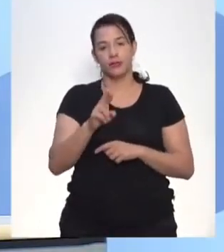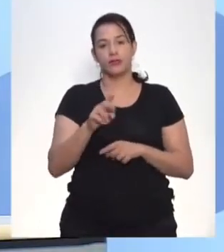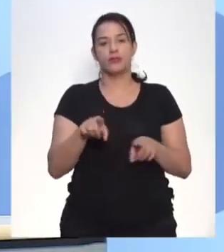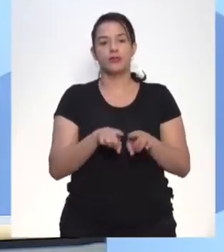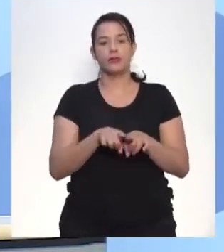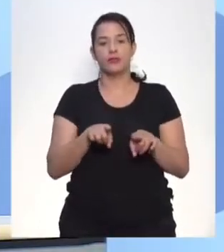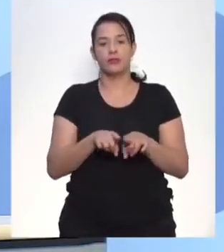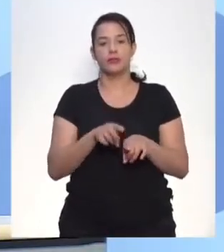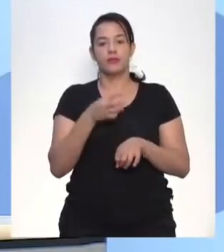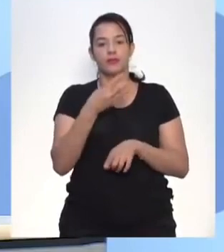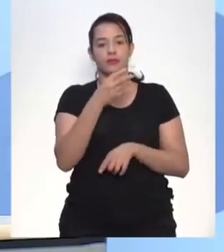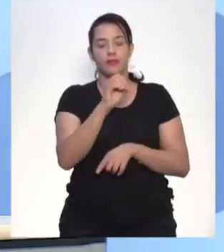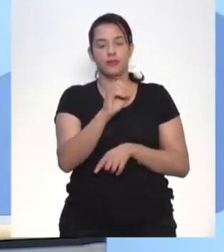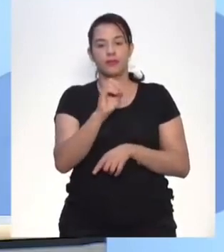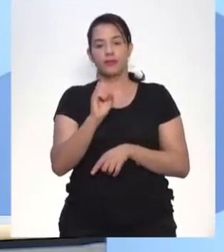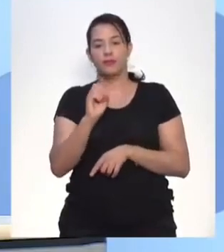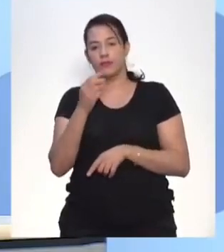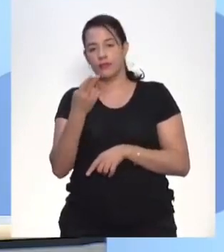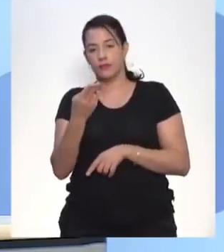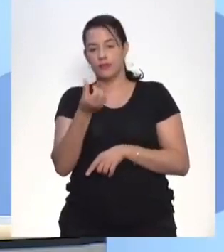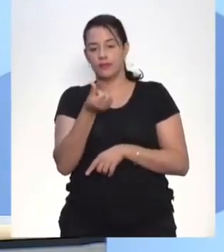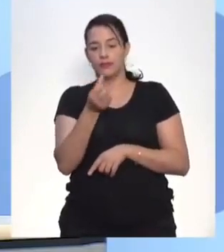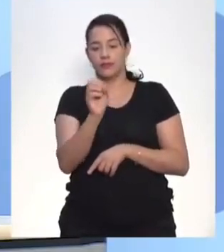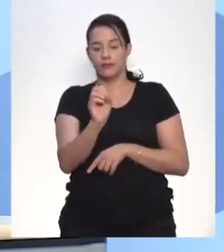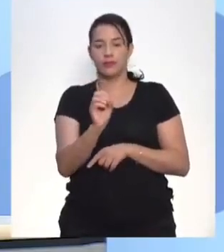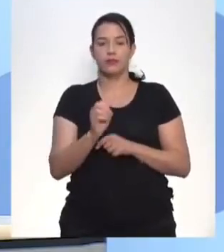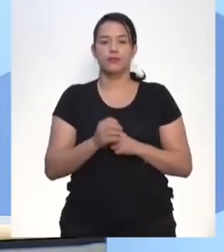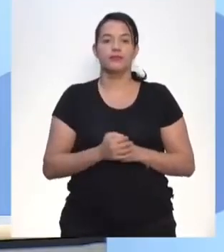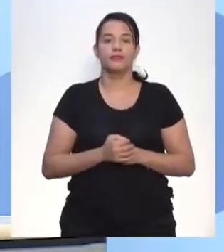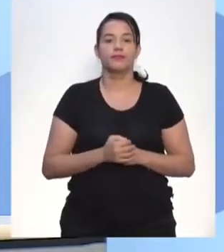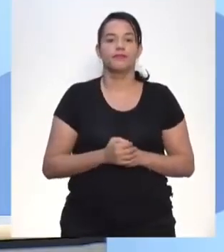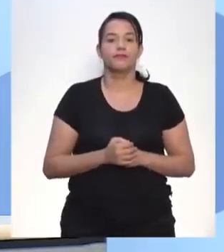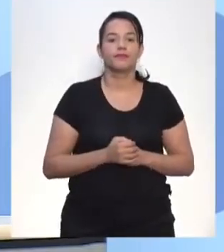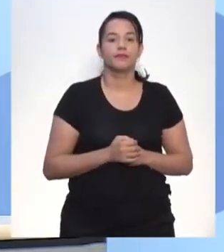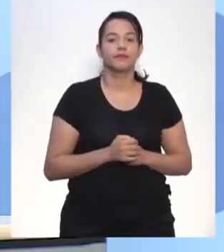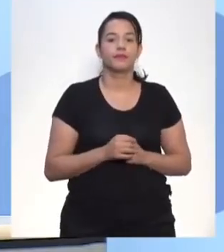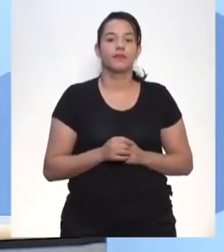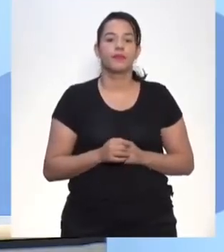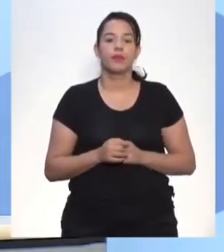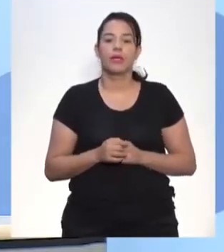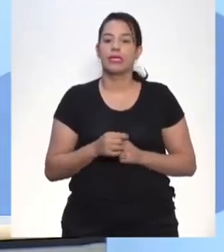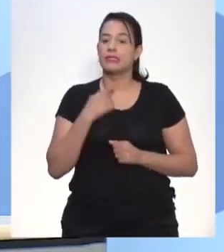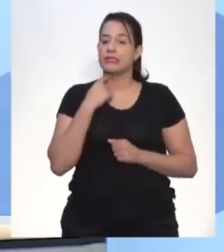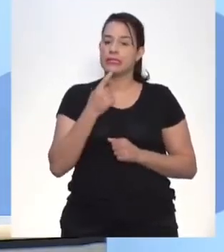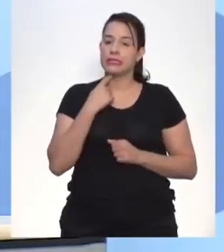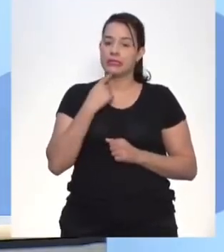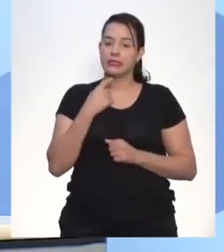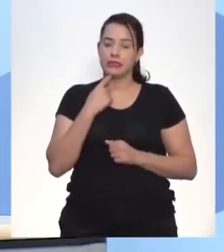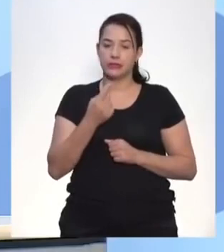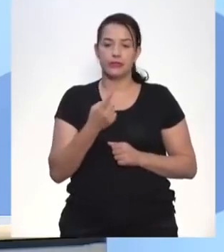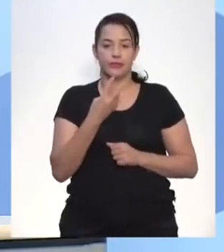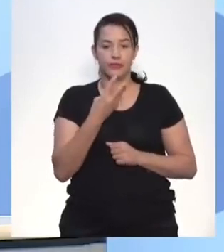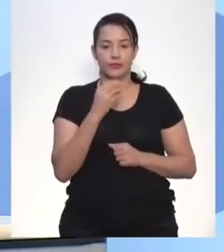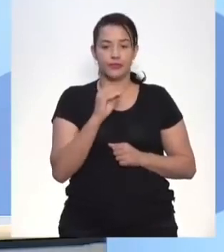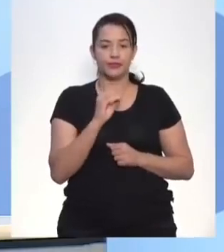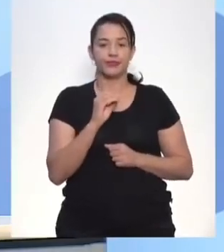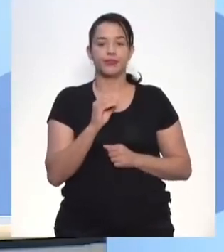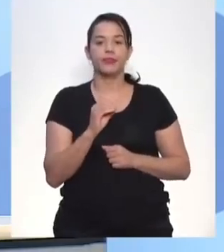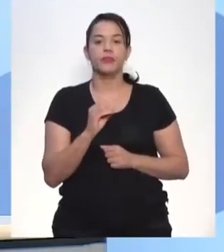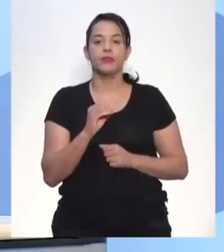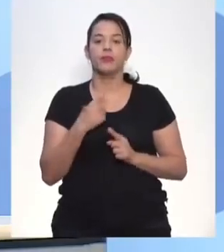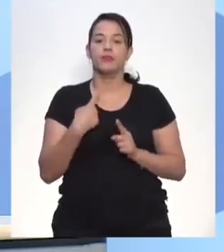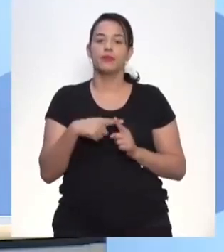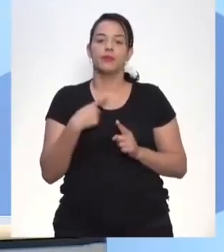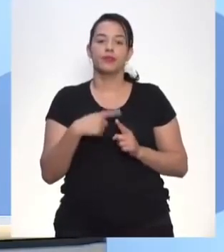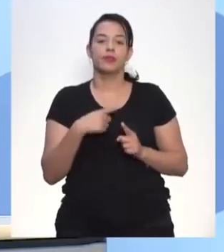respondido 30 ou 60, né? Então a gente percebeu aí que o 30 não funciona, né? Porque ele não vai à